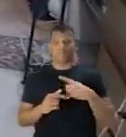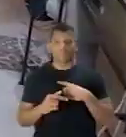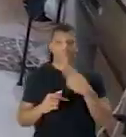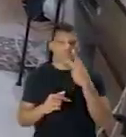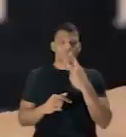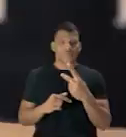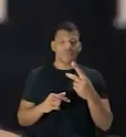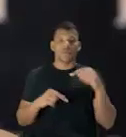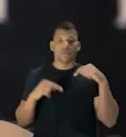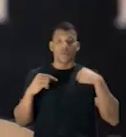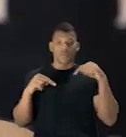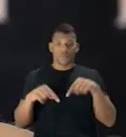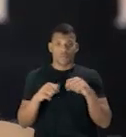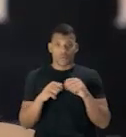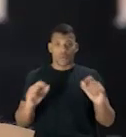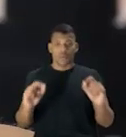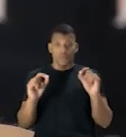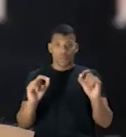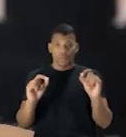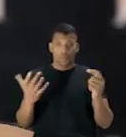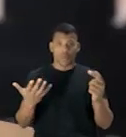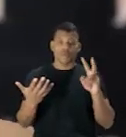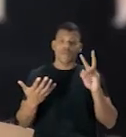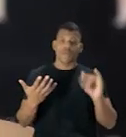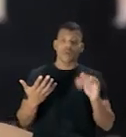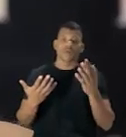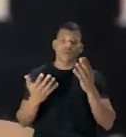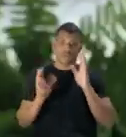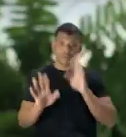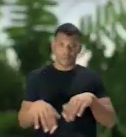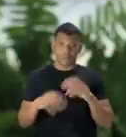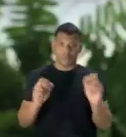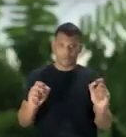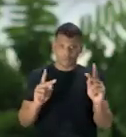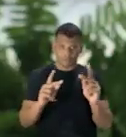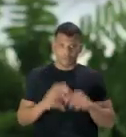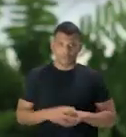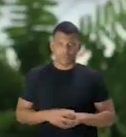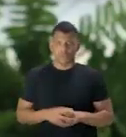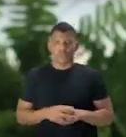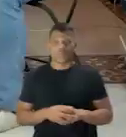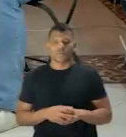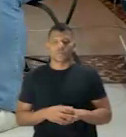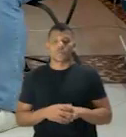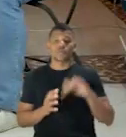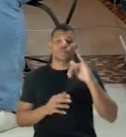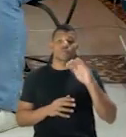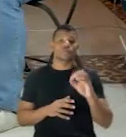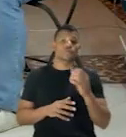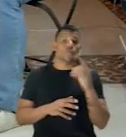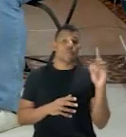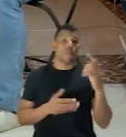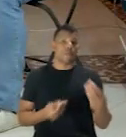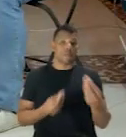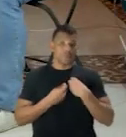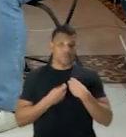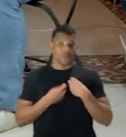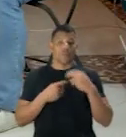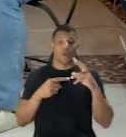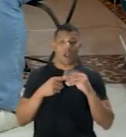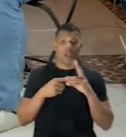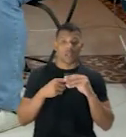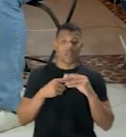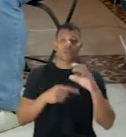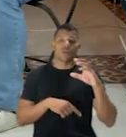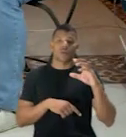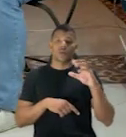isso e falou, olha o que eu estou fazendo aqui. Vamos terminar? Eu falei, vamos. E coincidentemente, o João tinha me dado uma caneta nesse